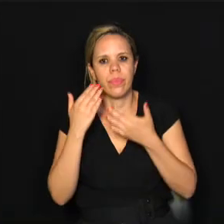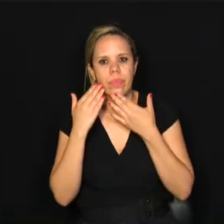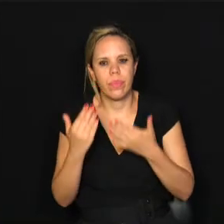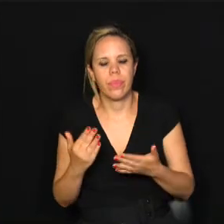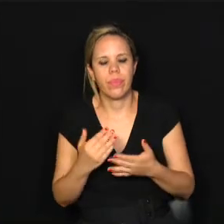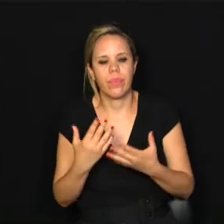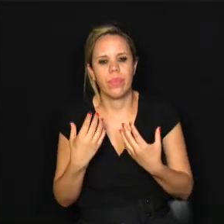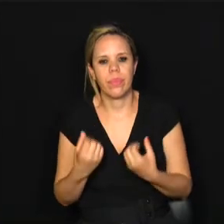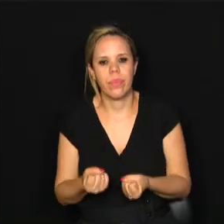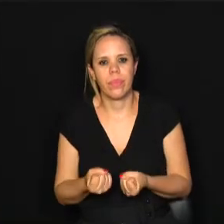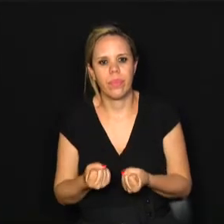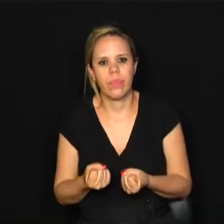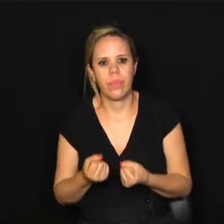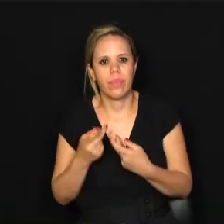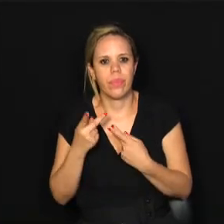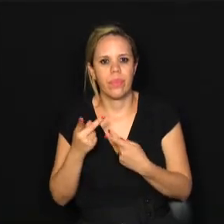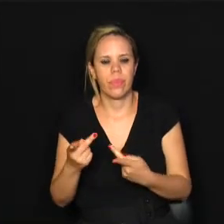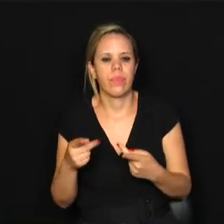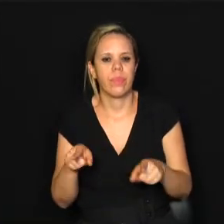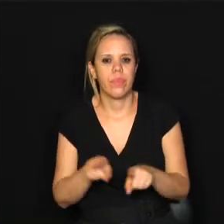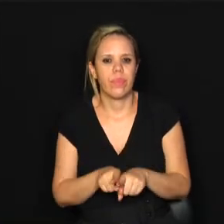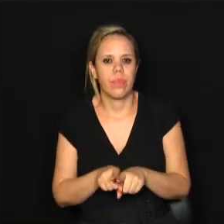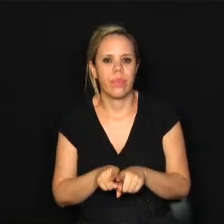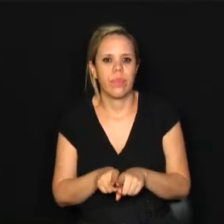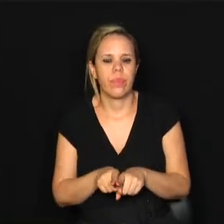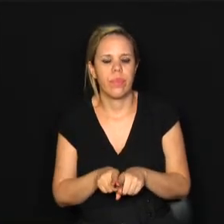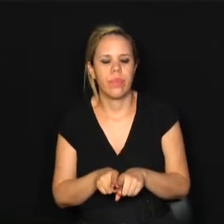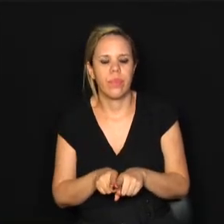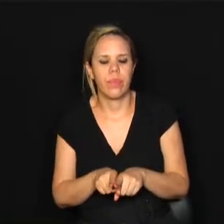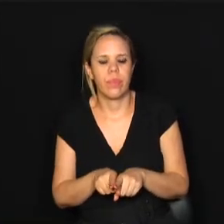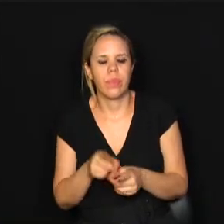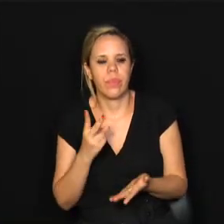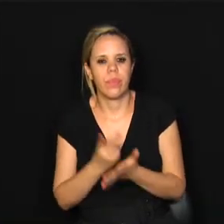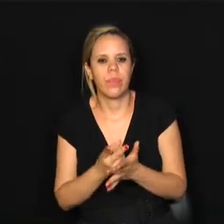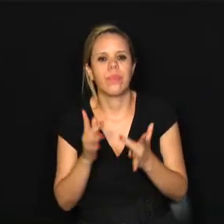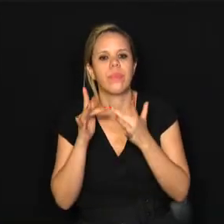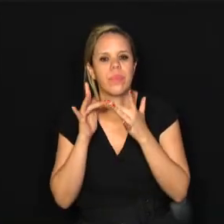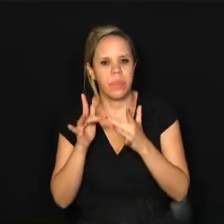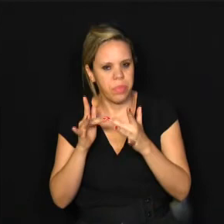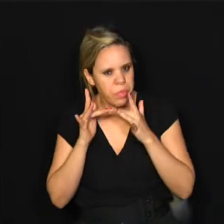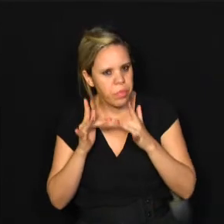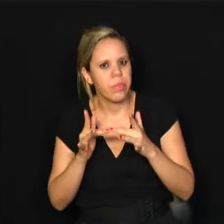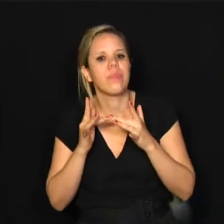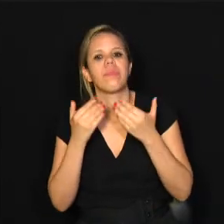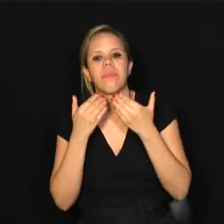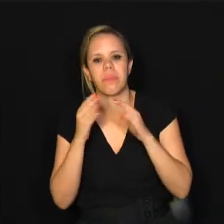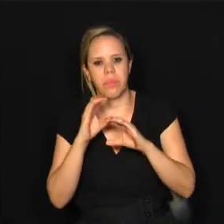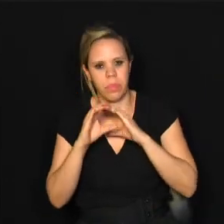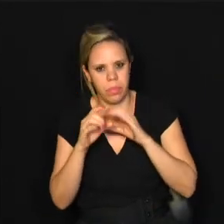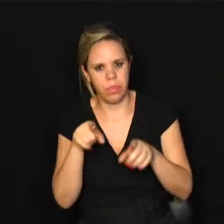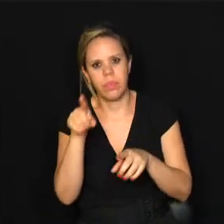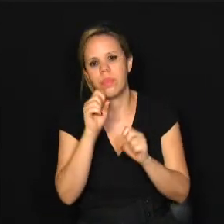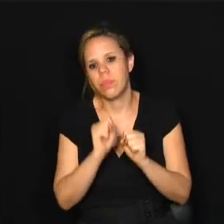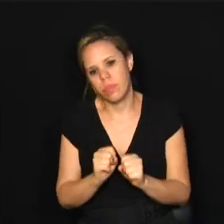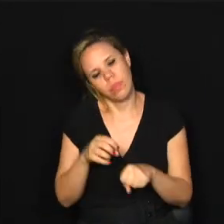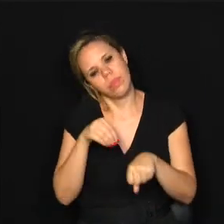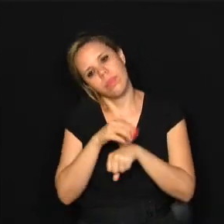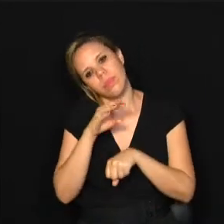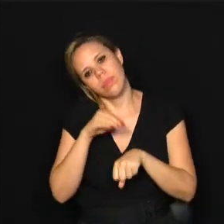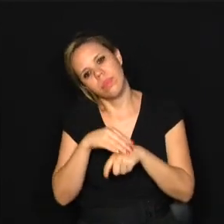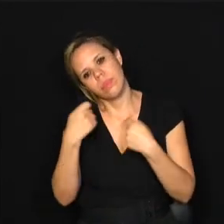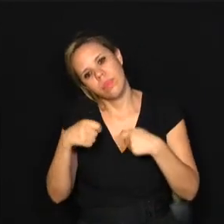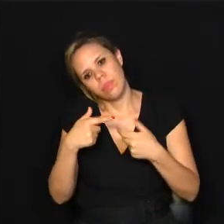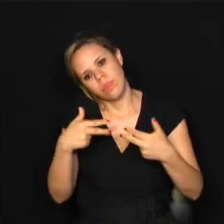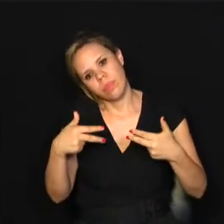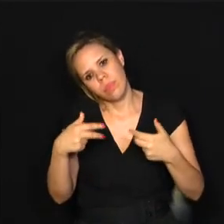ter aceitado o nosso convite e também vamos manter esse canal aberto para que vocês possam trazer demandas,